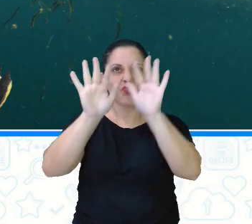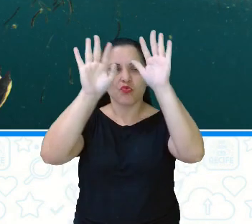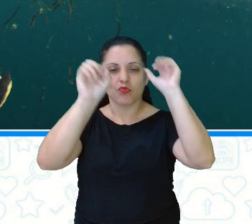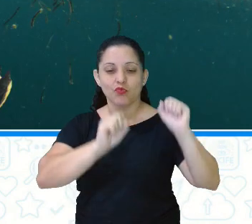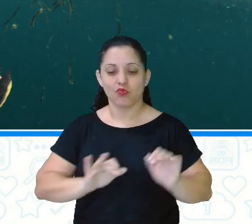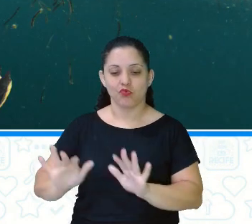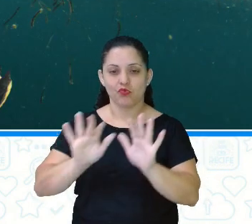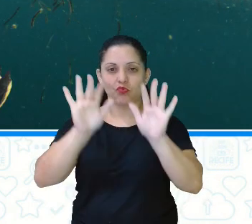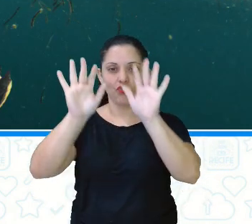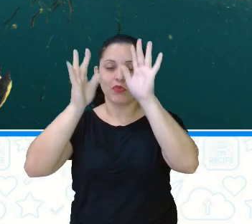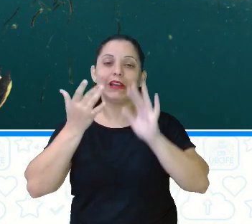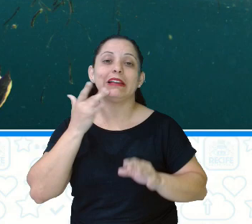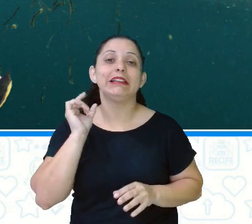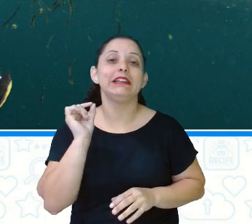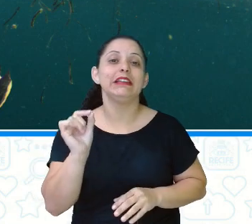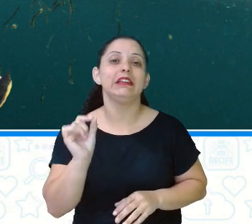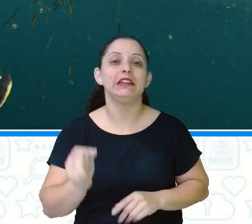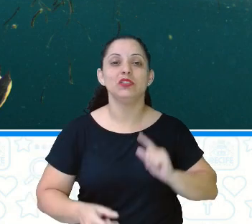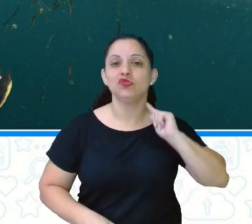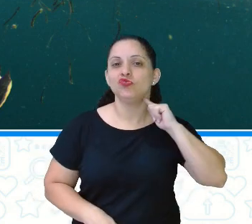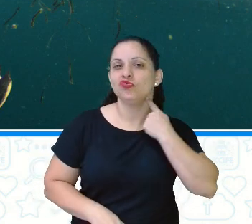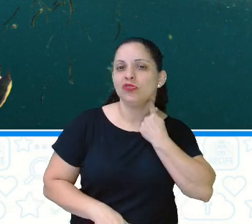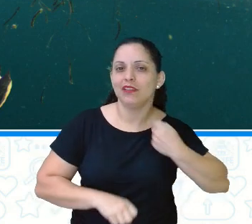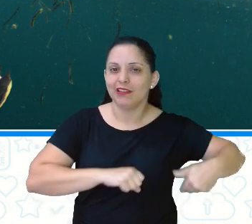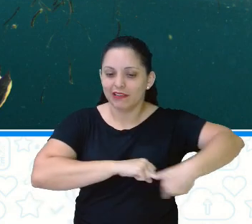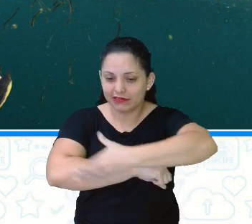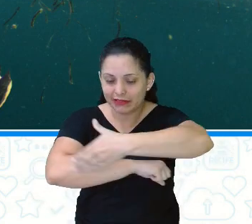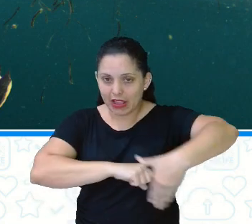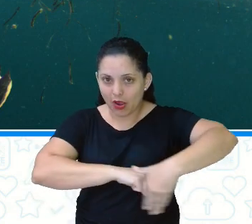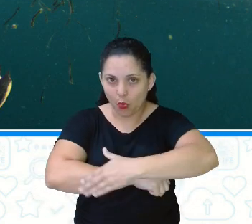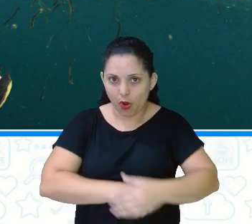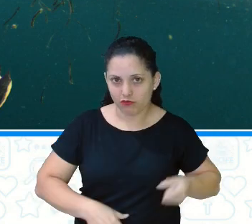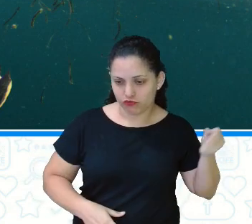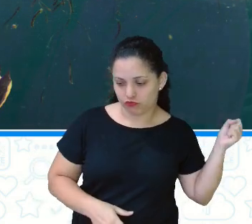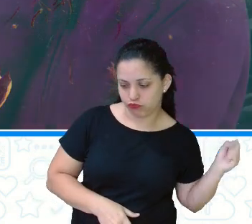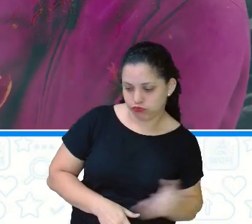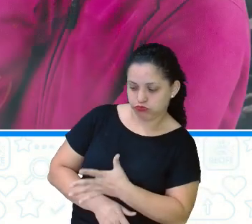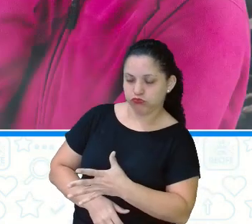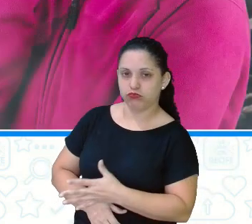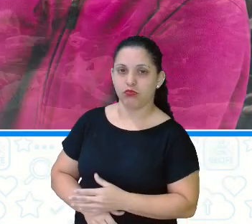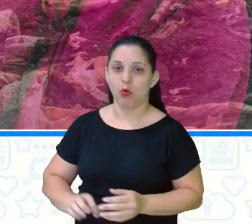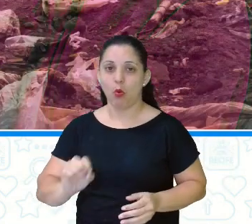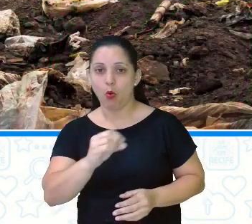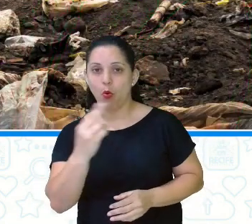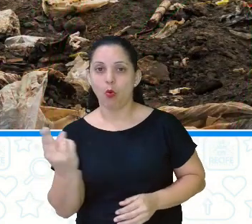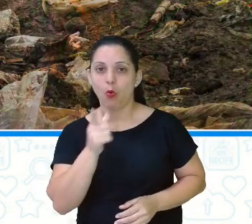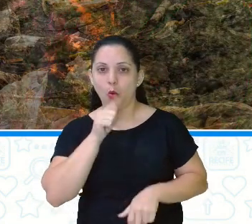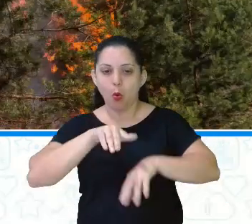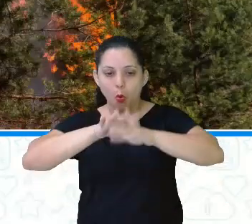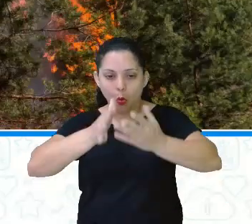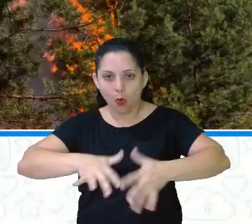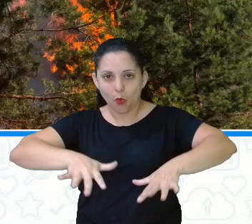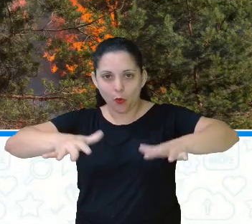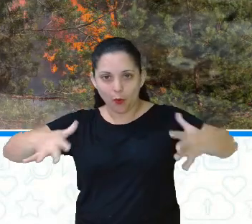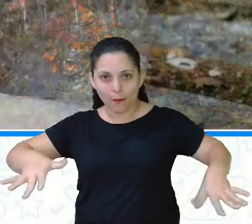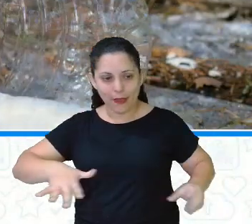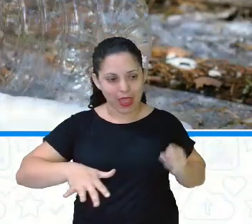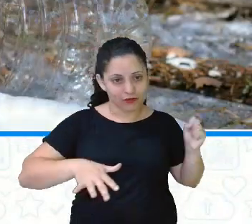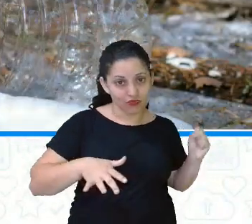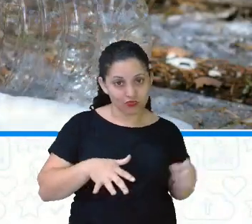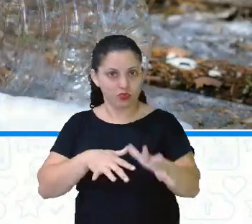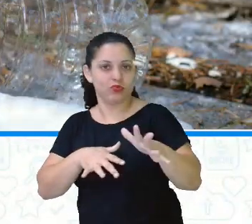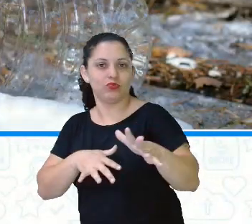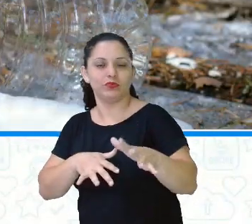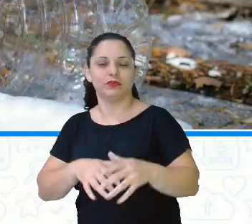está fazendo isso? Quem é que está colocando os lixos lá, os resíduos no mar? Quem está fazendo isso? Quem? A